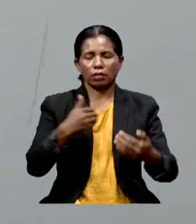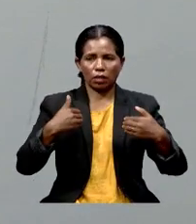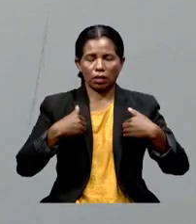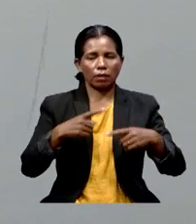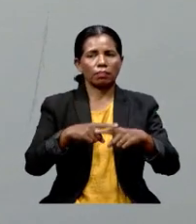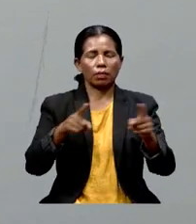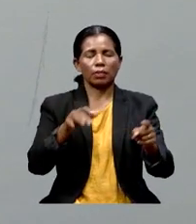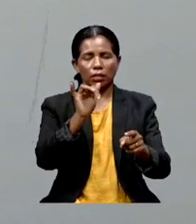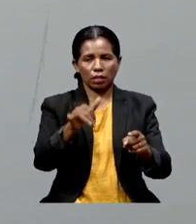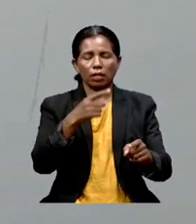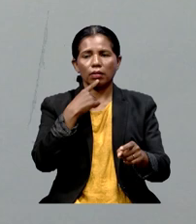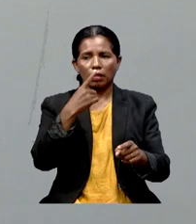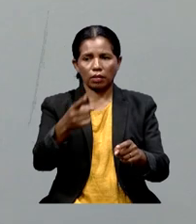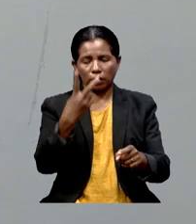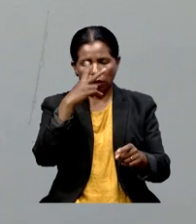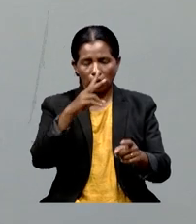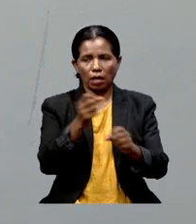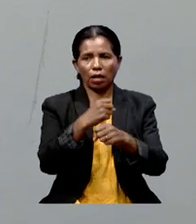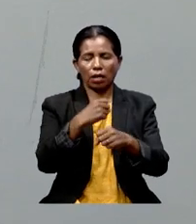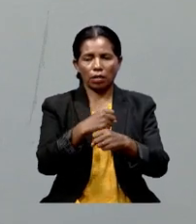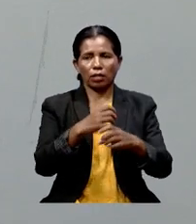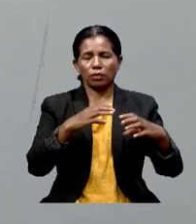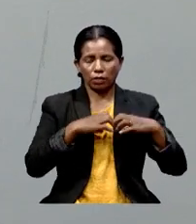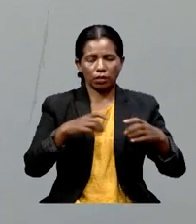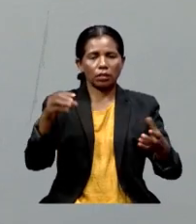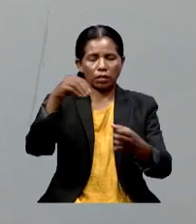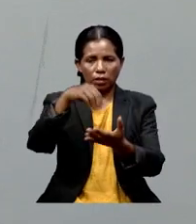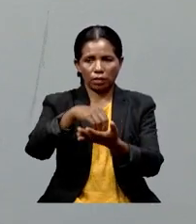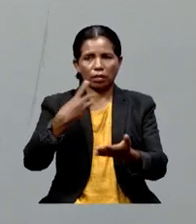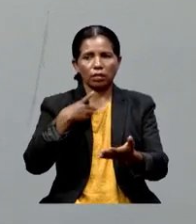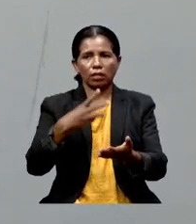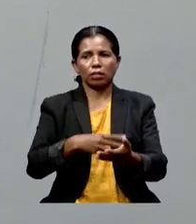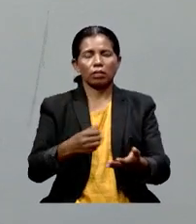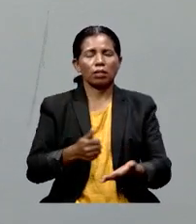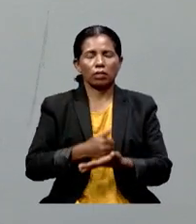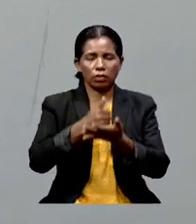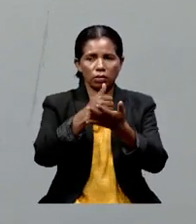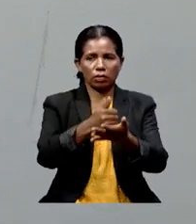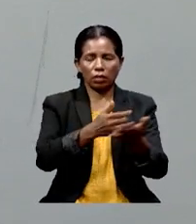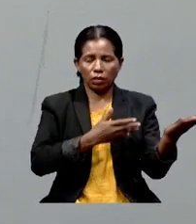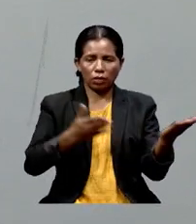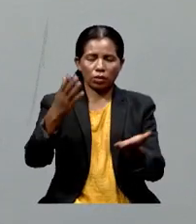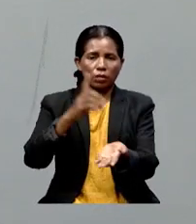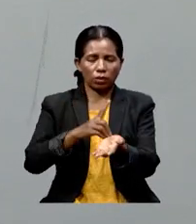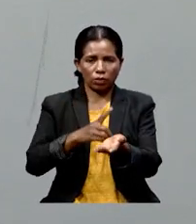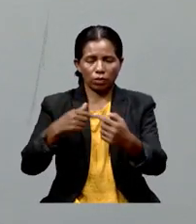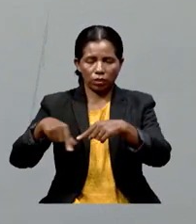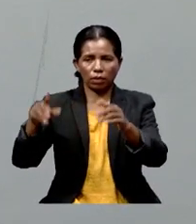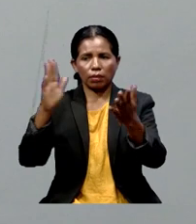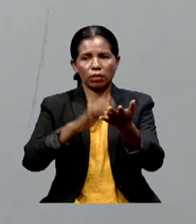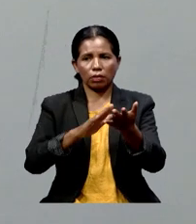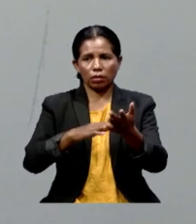ir a correr ao entende para tu haver fone estamos ir a né e tem que capacitar recursos humanos inclui haru que tem recursos humanos para escola os